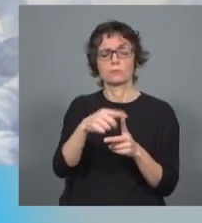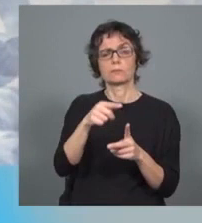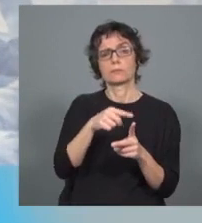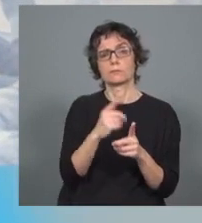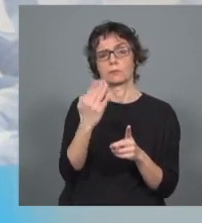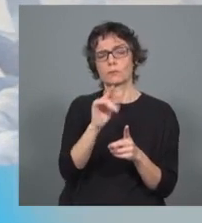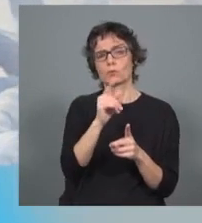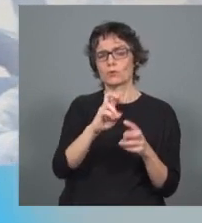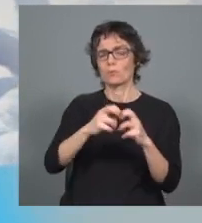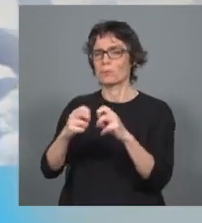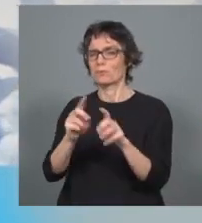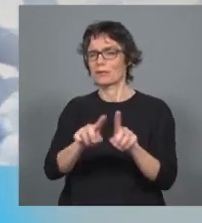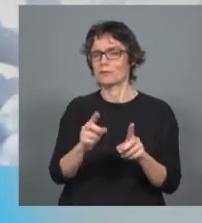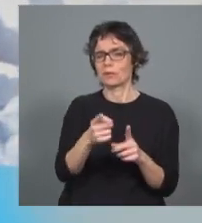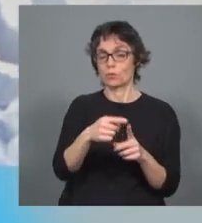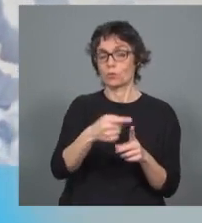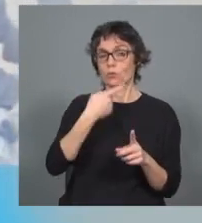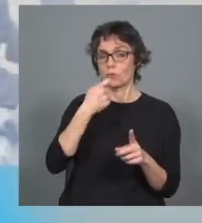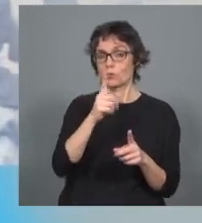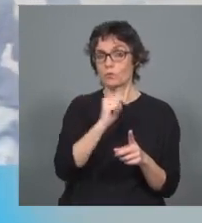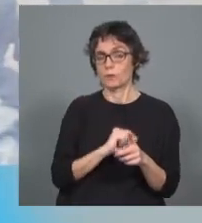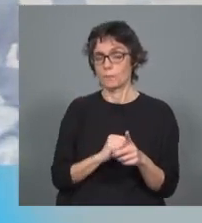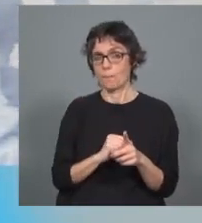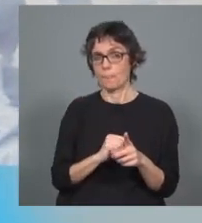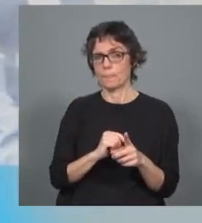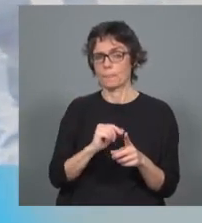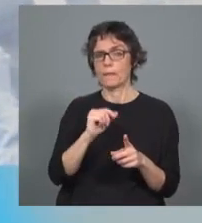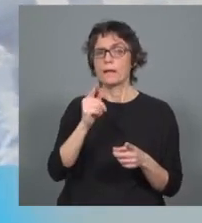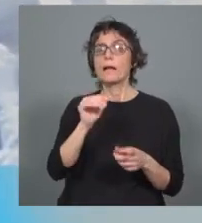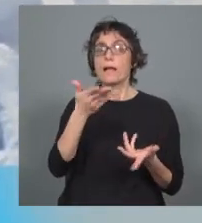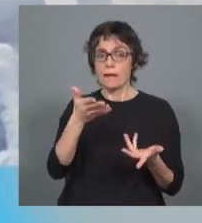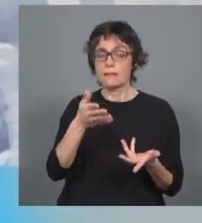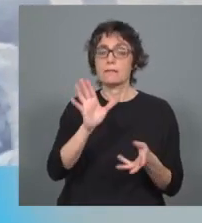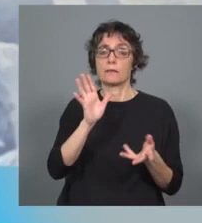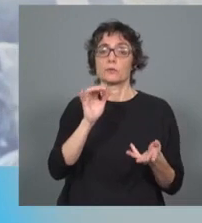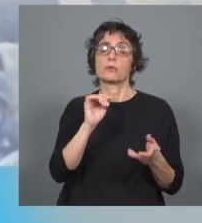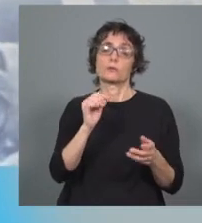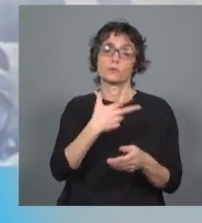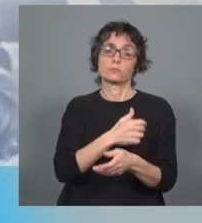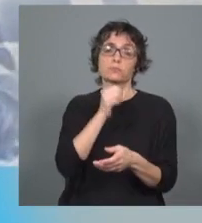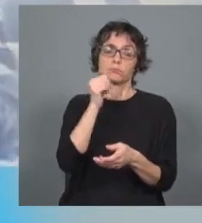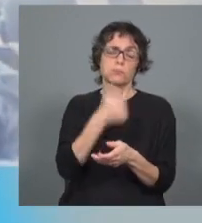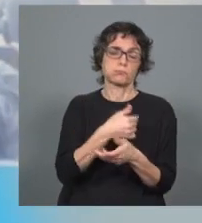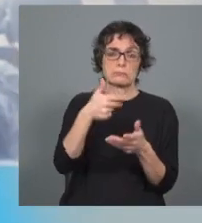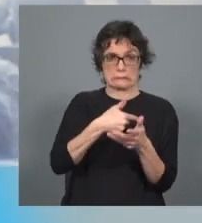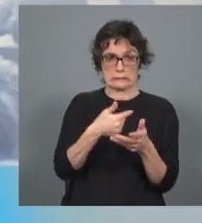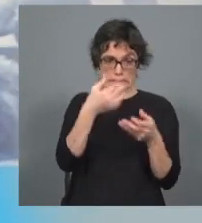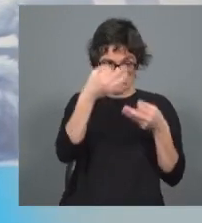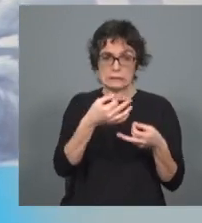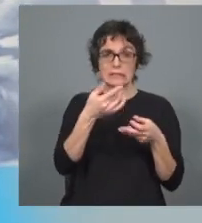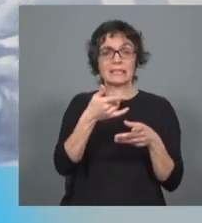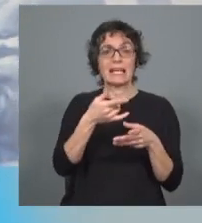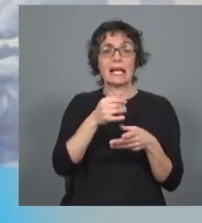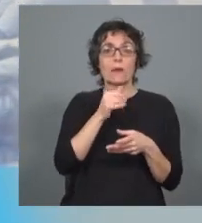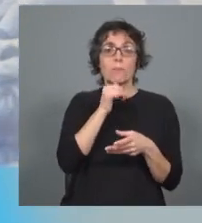dois problemas diferentes. Um é perguntar se a eutanásia em si e por si, portanto, aquilo que agora se chama a antecipação da